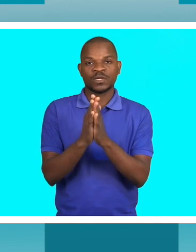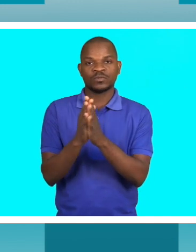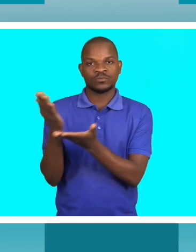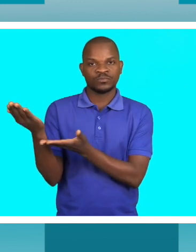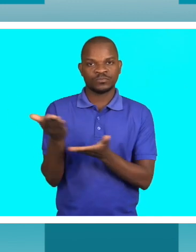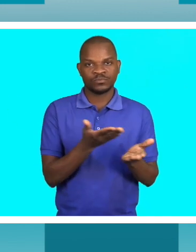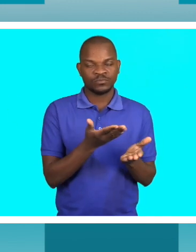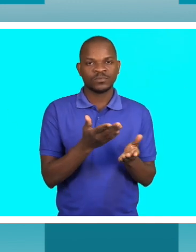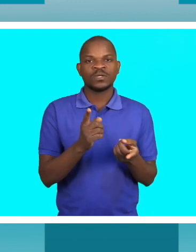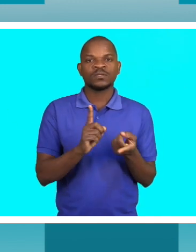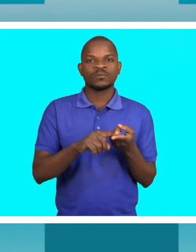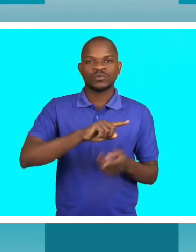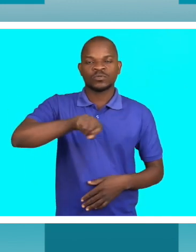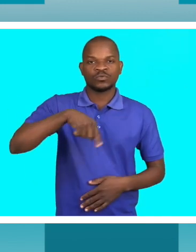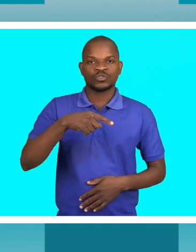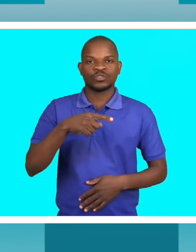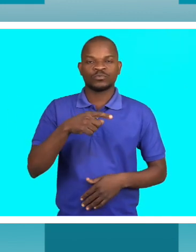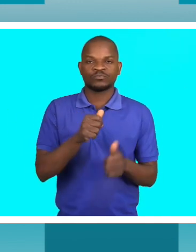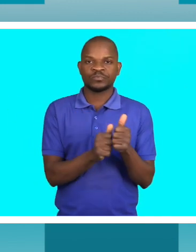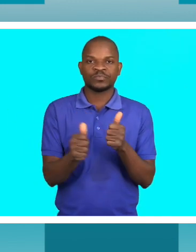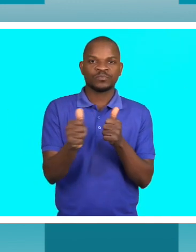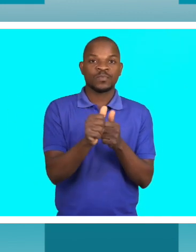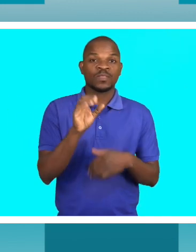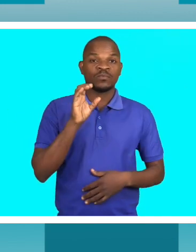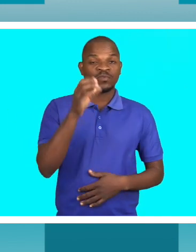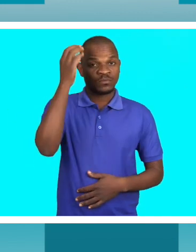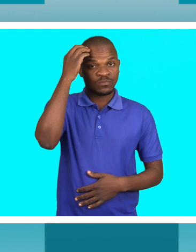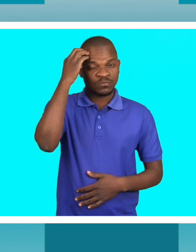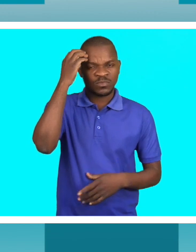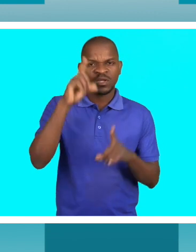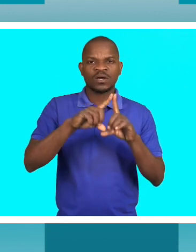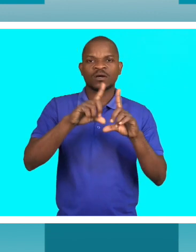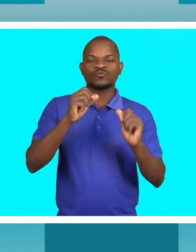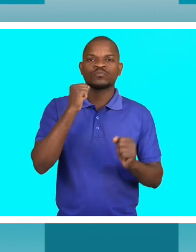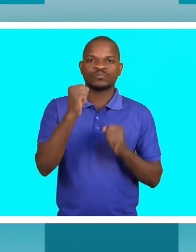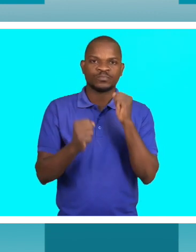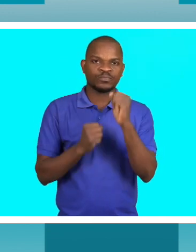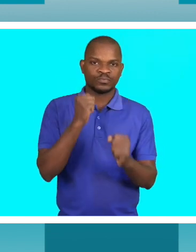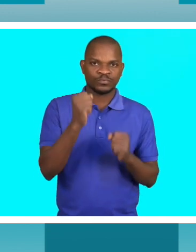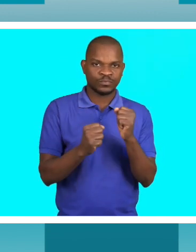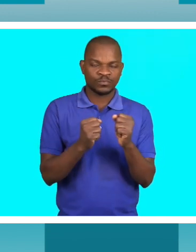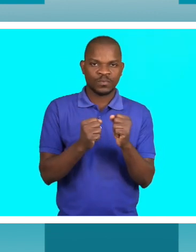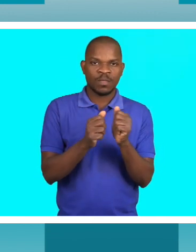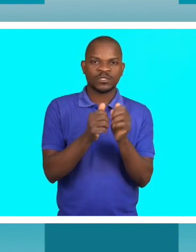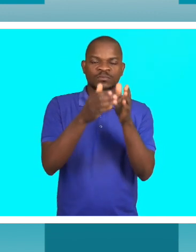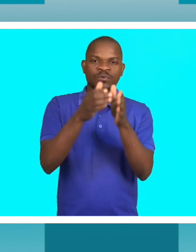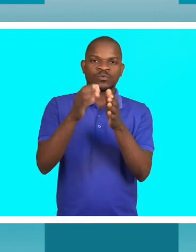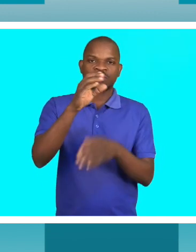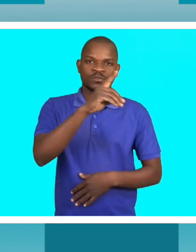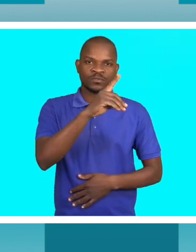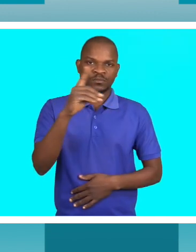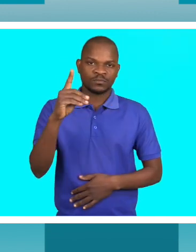e cá estamos, exatamente a representar a província de Maputo, mais concretamente a modalidade de atletismo, para os